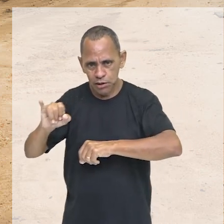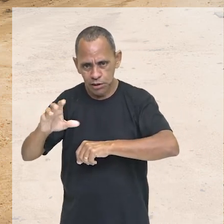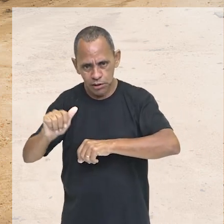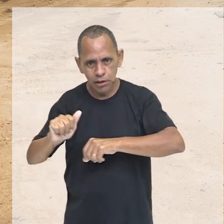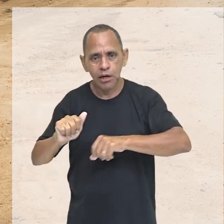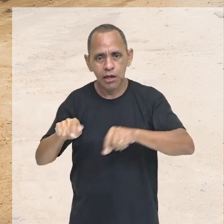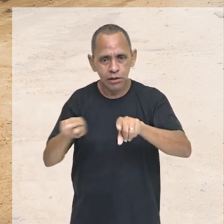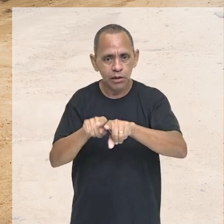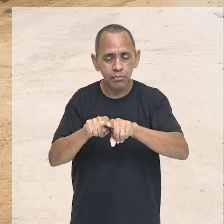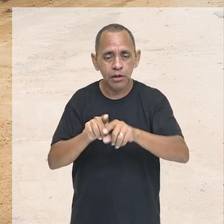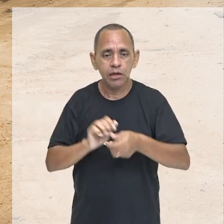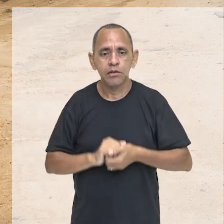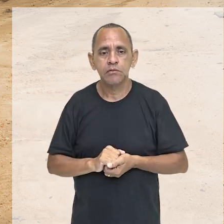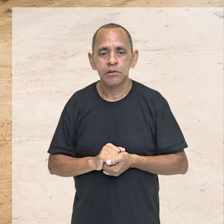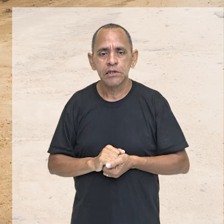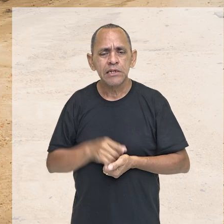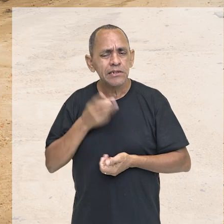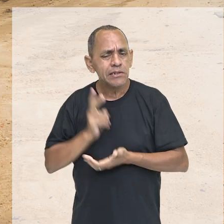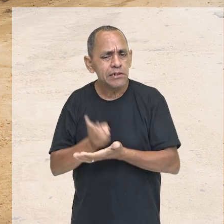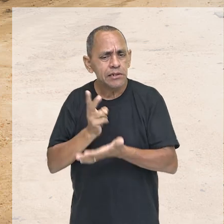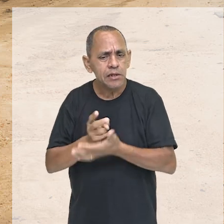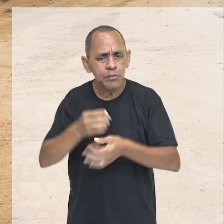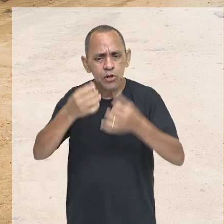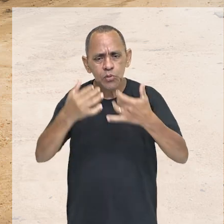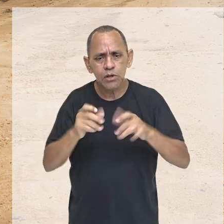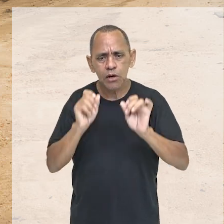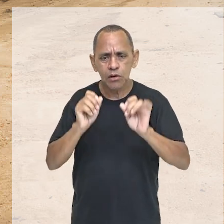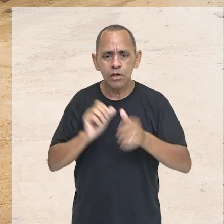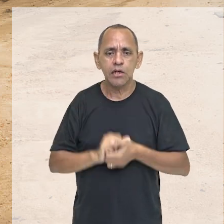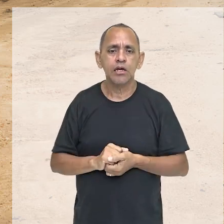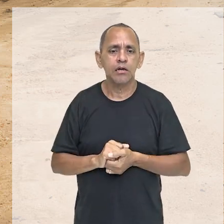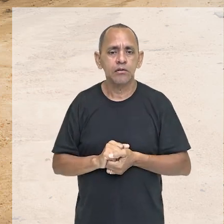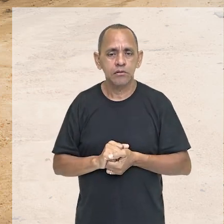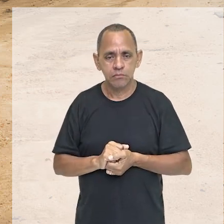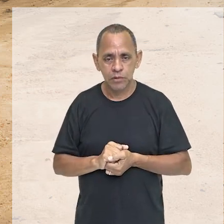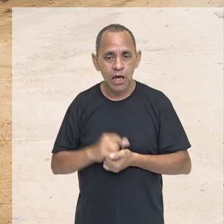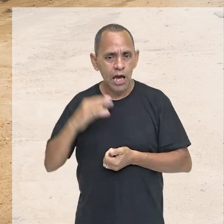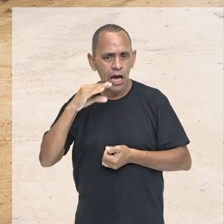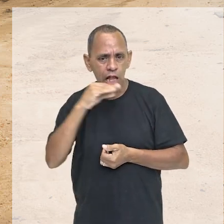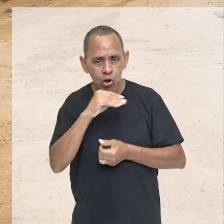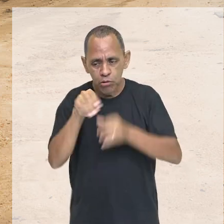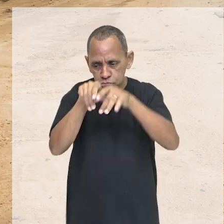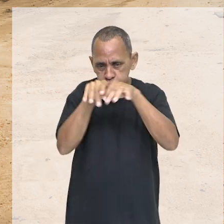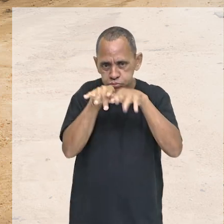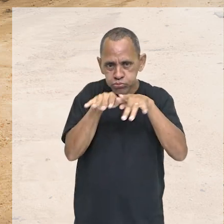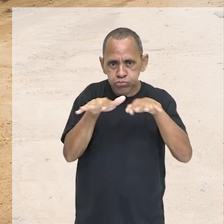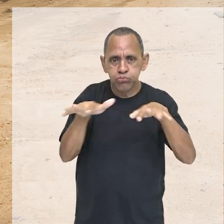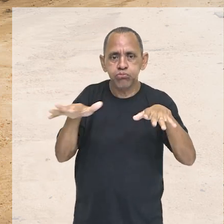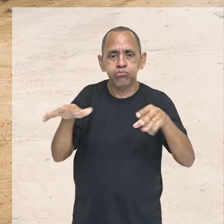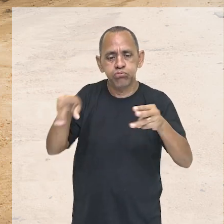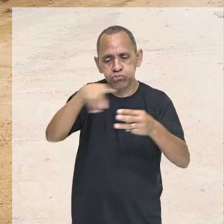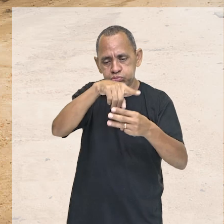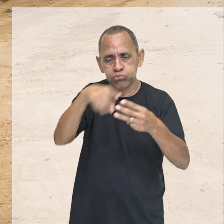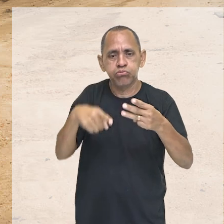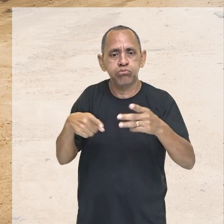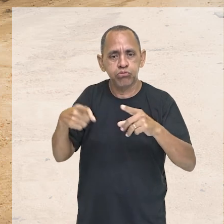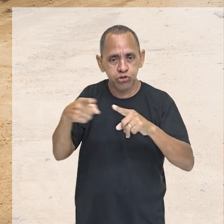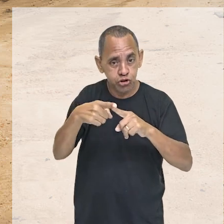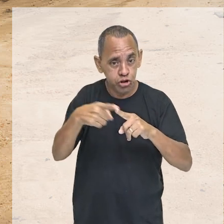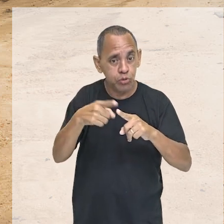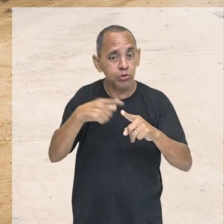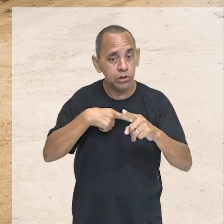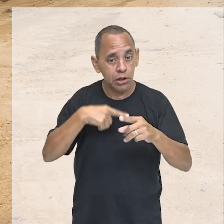de propagação de calor, eu tenho aí 3 tipos de propagação, que envolve